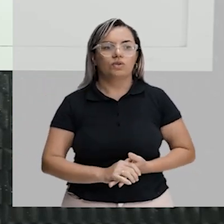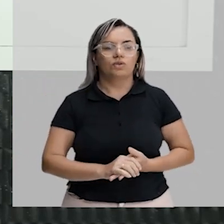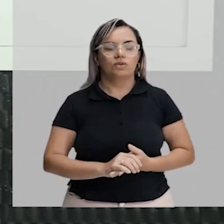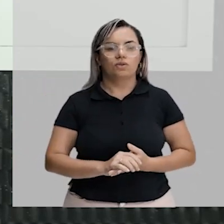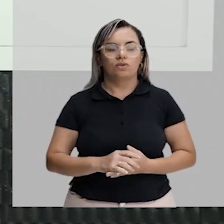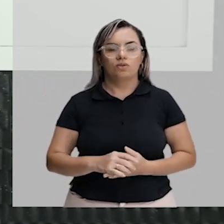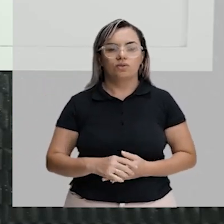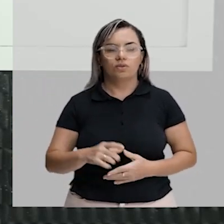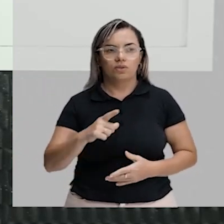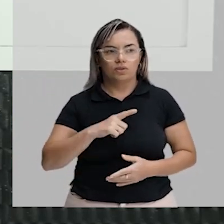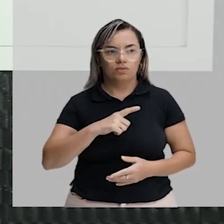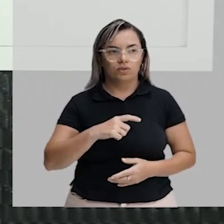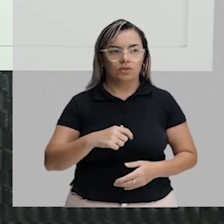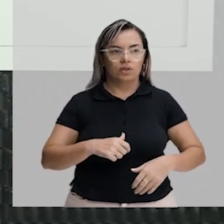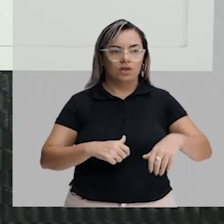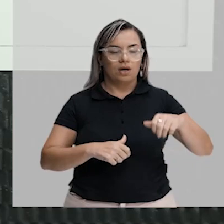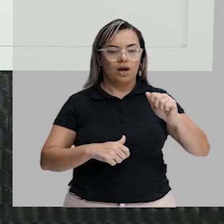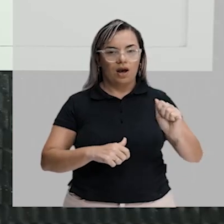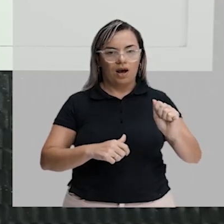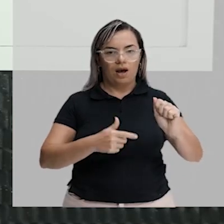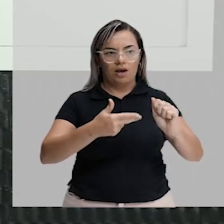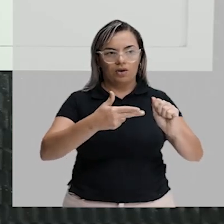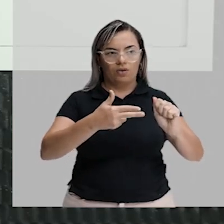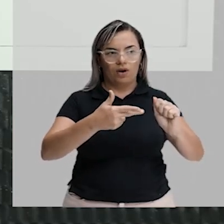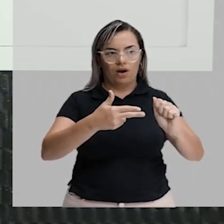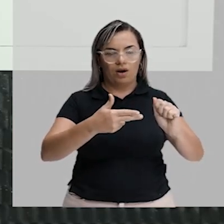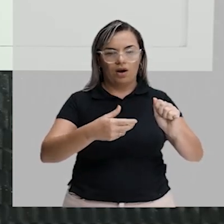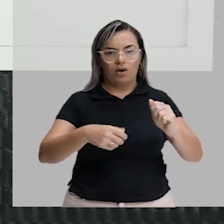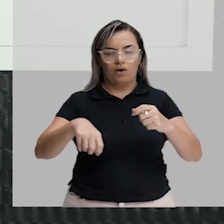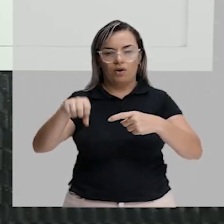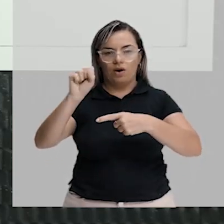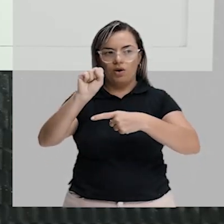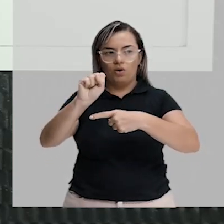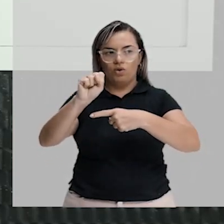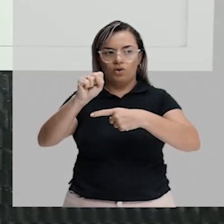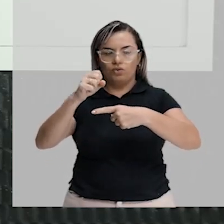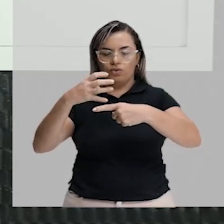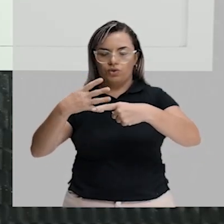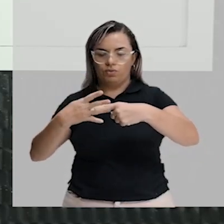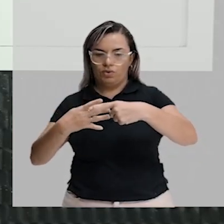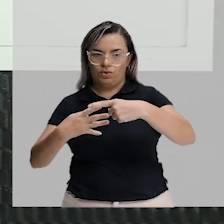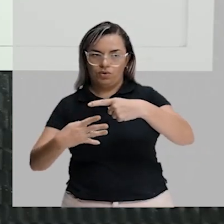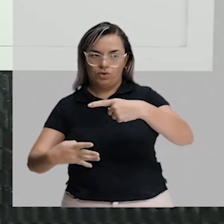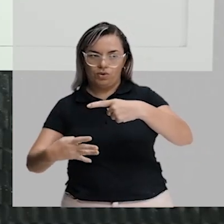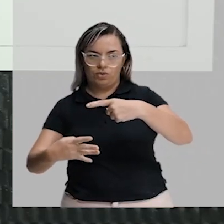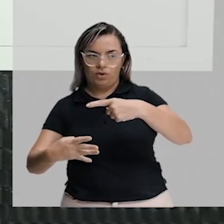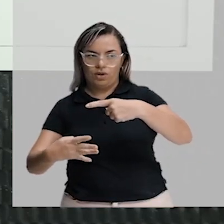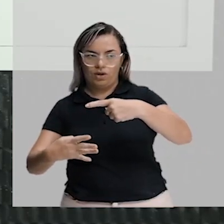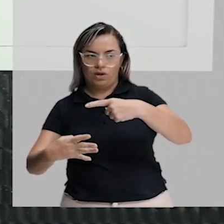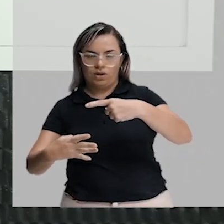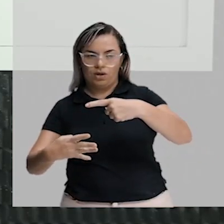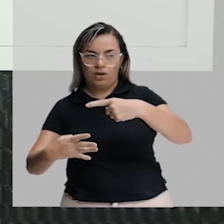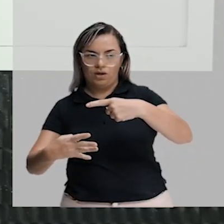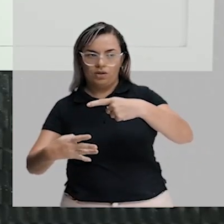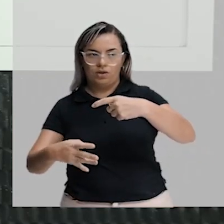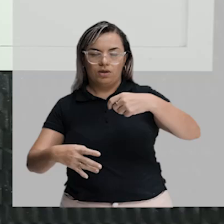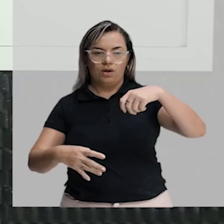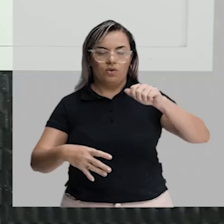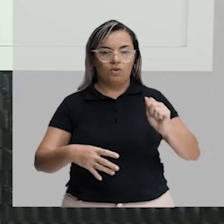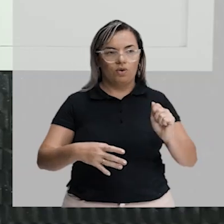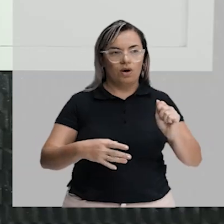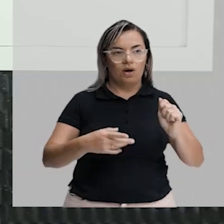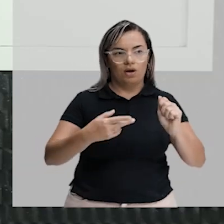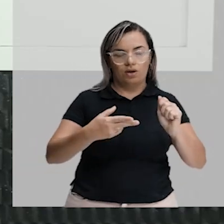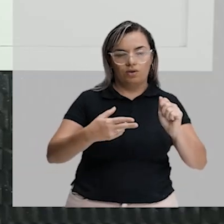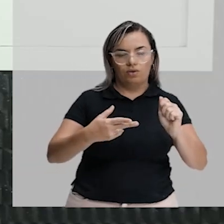por 4. E aí você vai encontrar que o A é igual a 2. Para encontrar o valor de B, basta